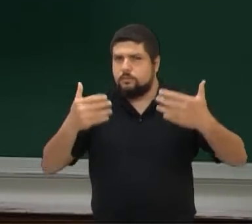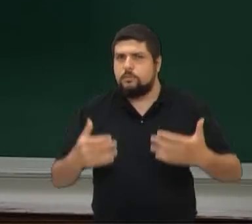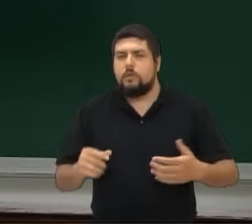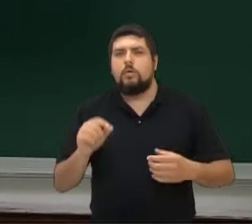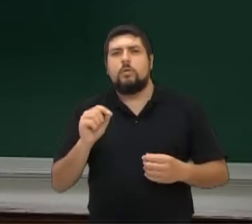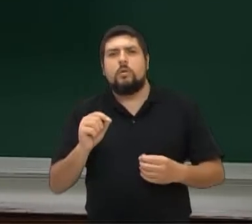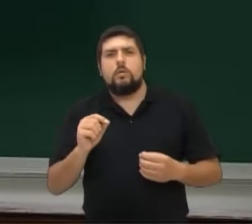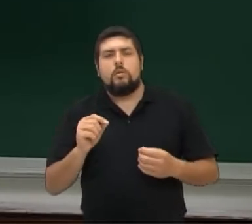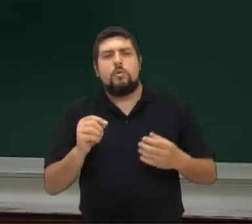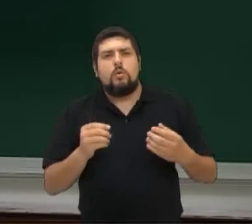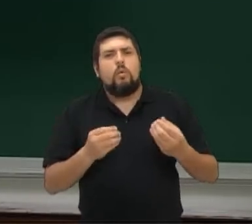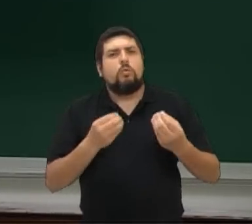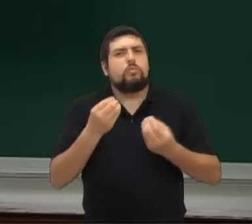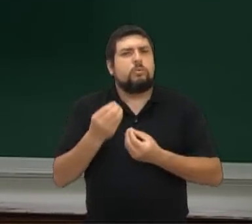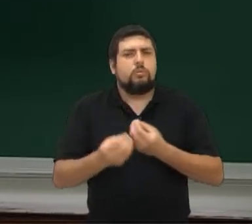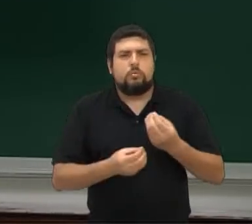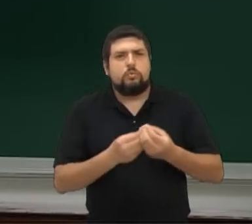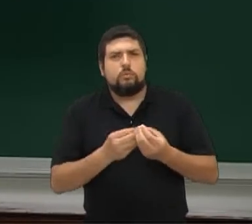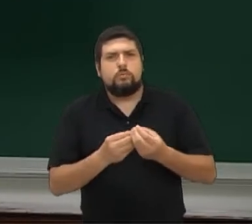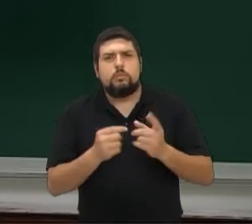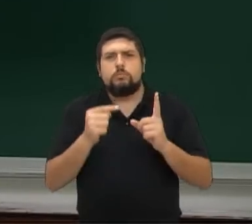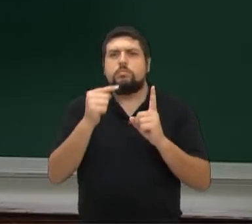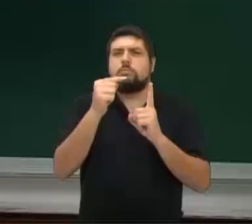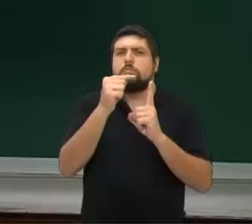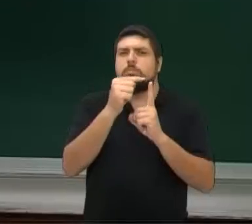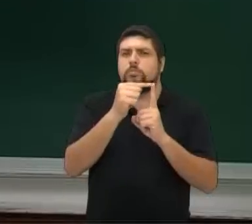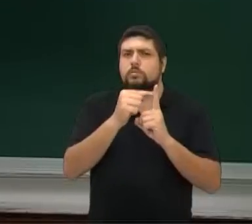sobre a classificação dos ângulos.